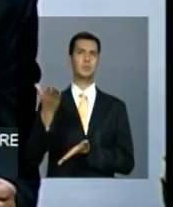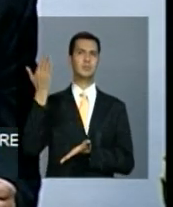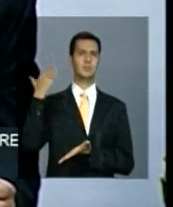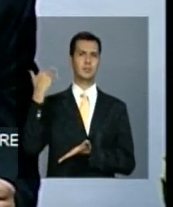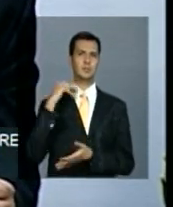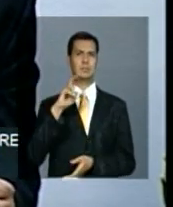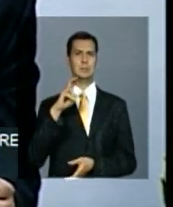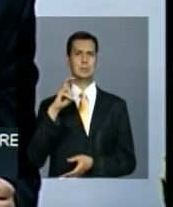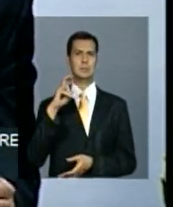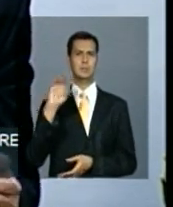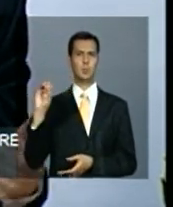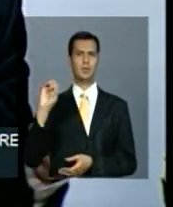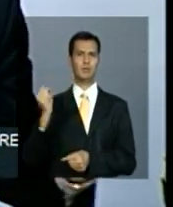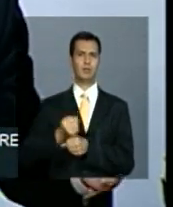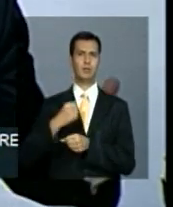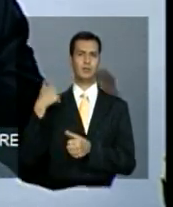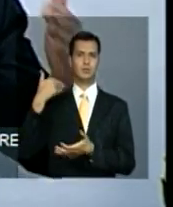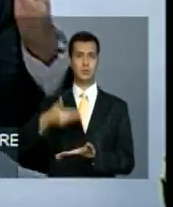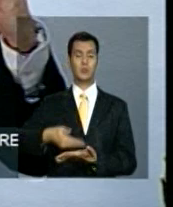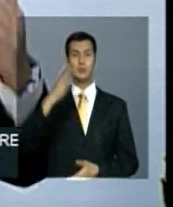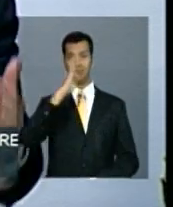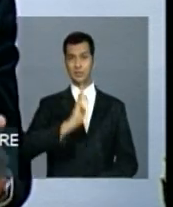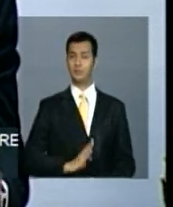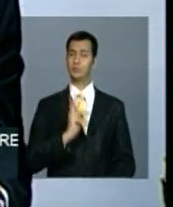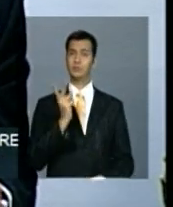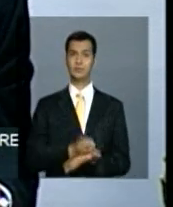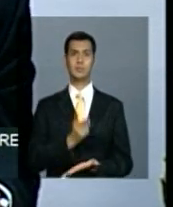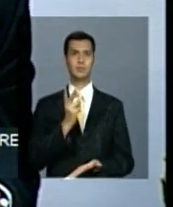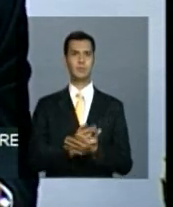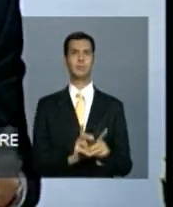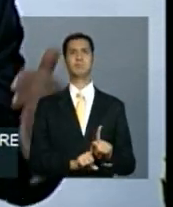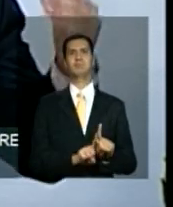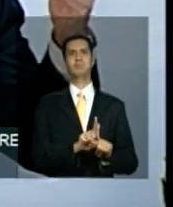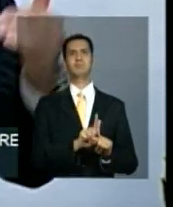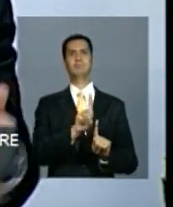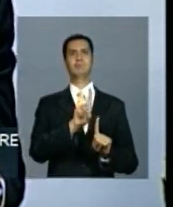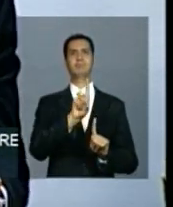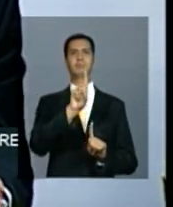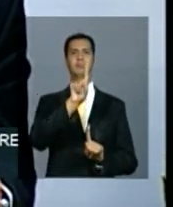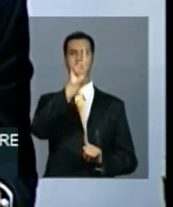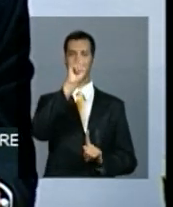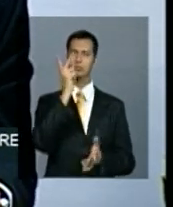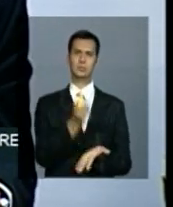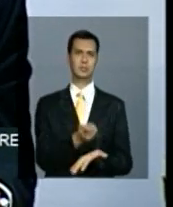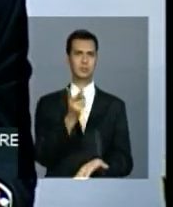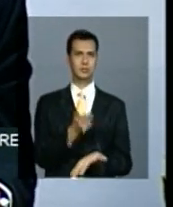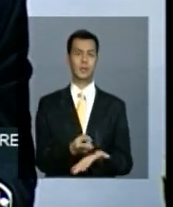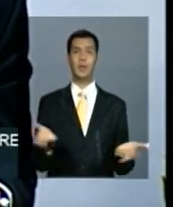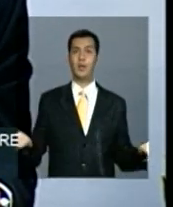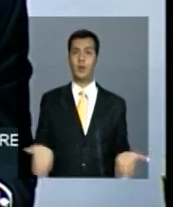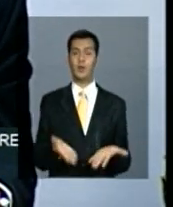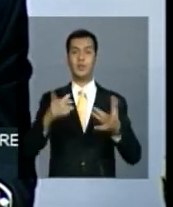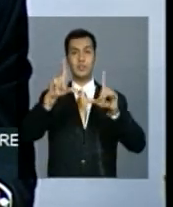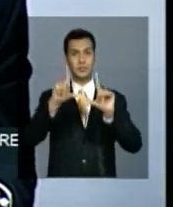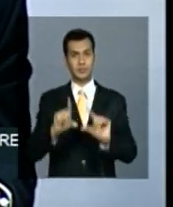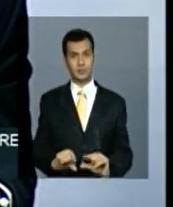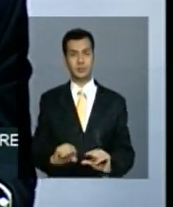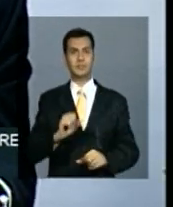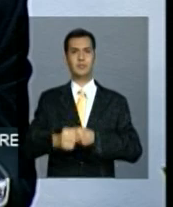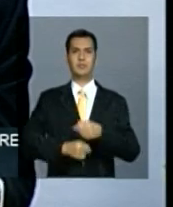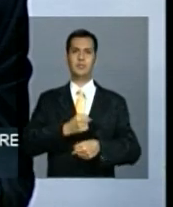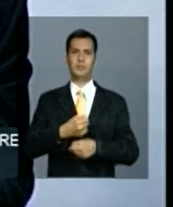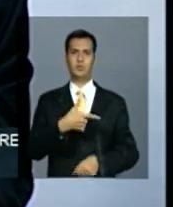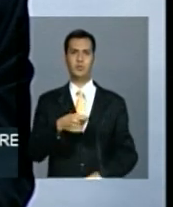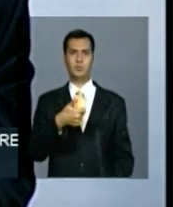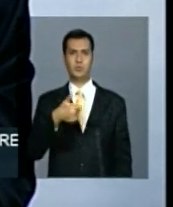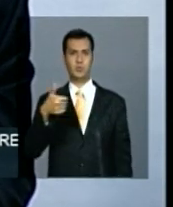nos últimos 50 anos o Brasil só aumentava a incidência de tuberculose reduziu a a incidência de tuberculose no ano de 2011